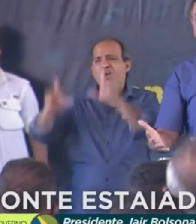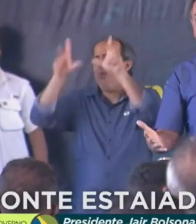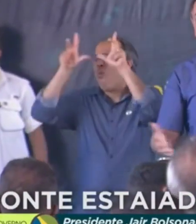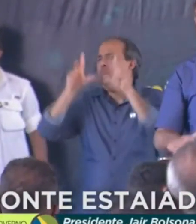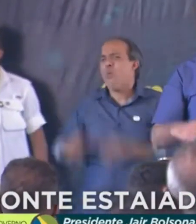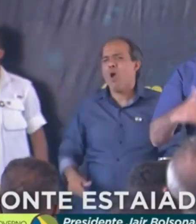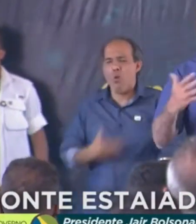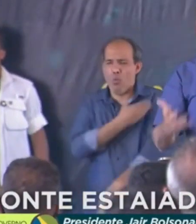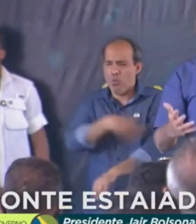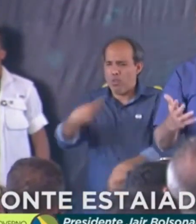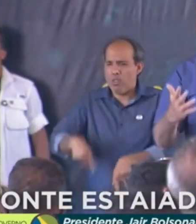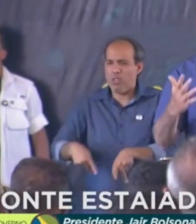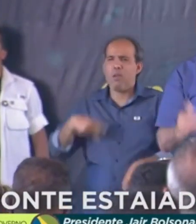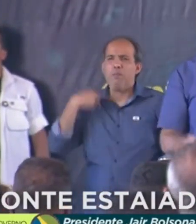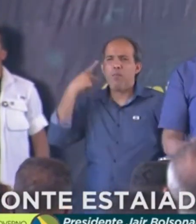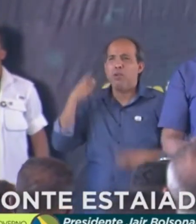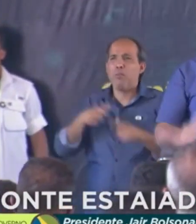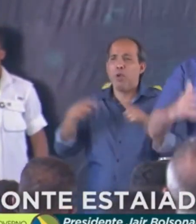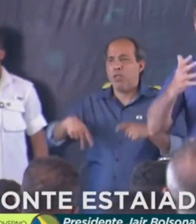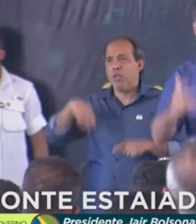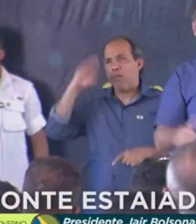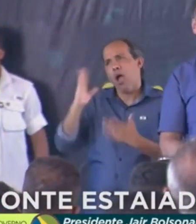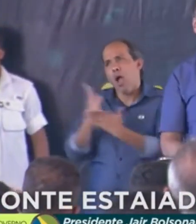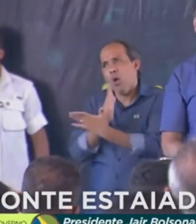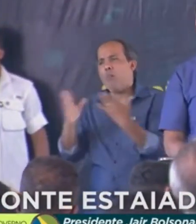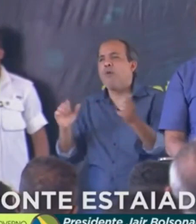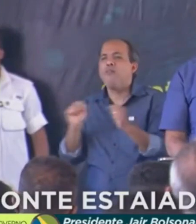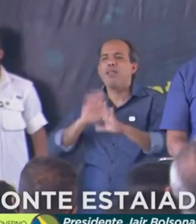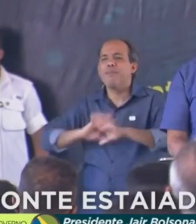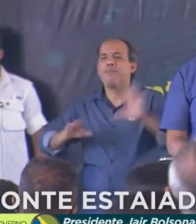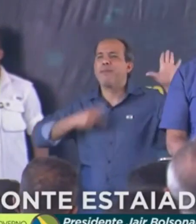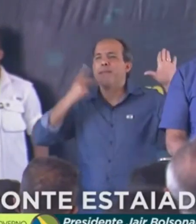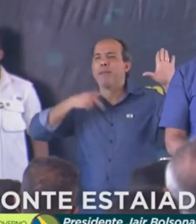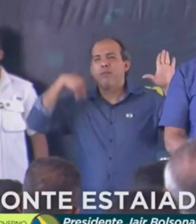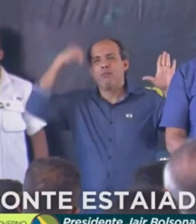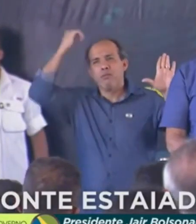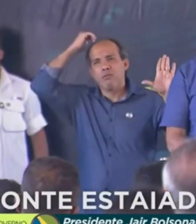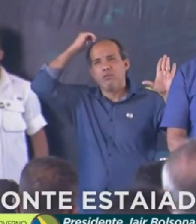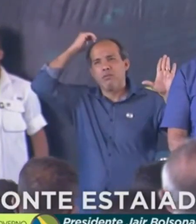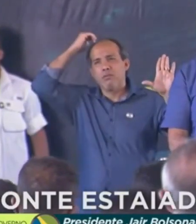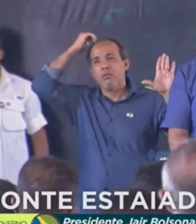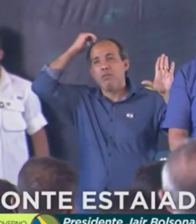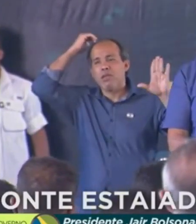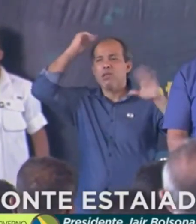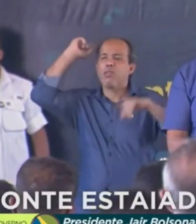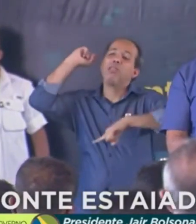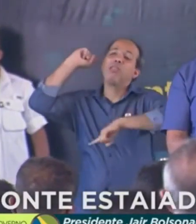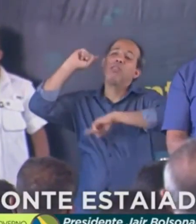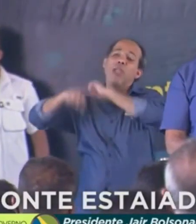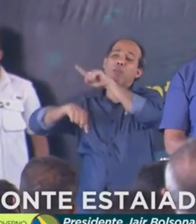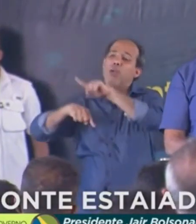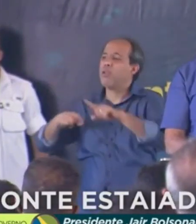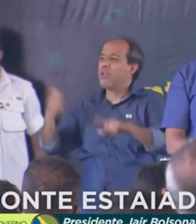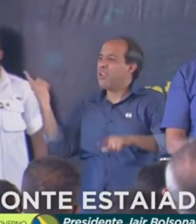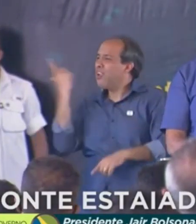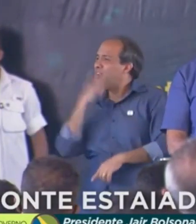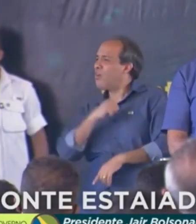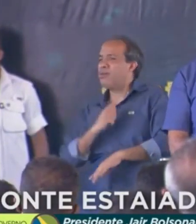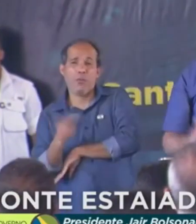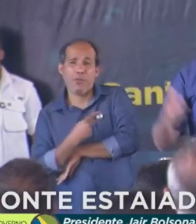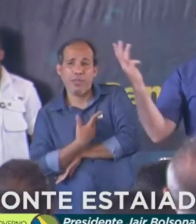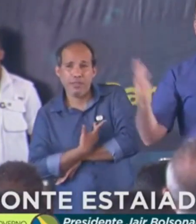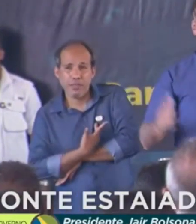do Brasil, ou parte dos políticos do Brasil, fazer isso. Depois da coisa feita, vem a